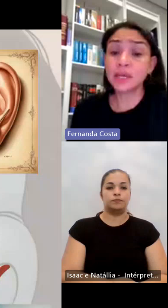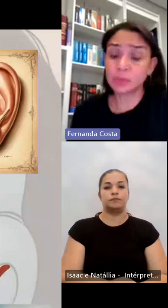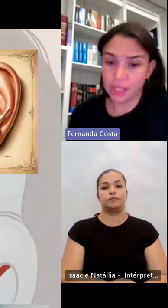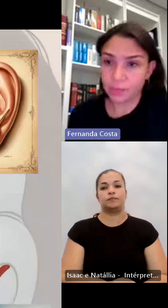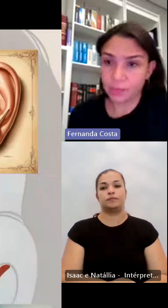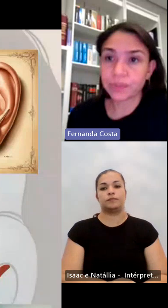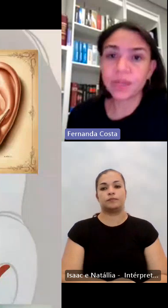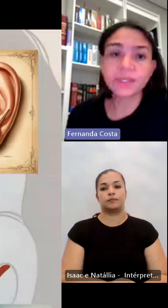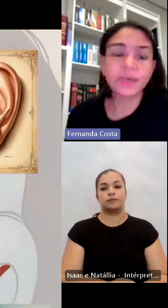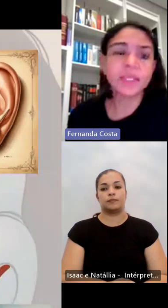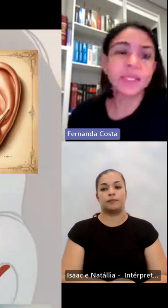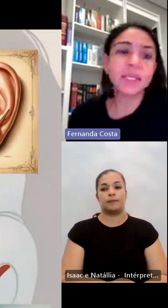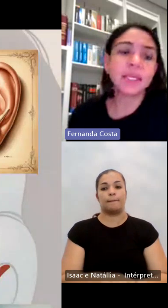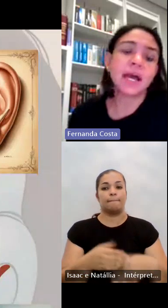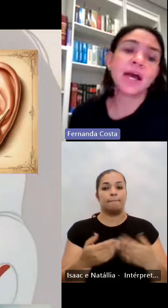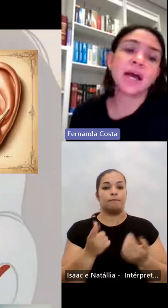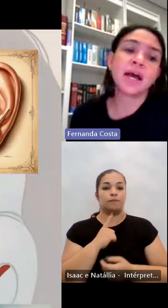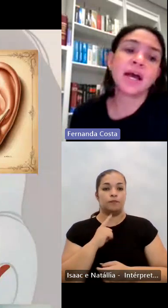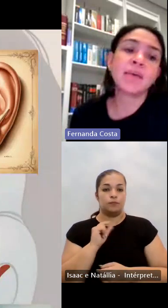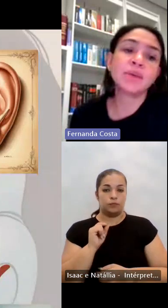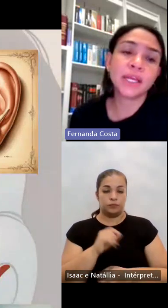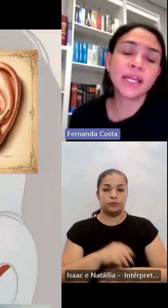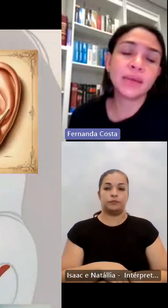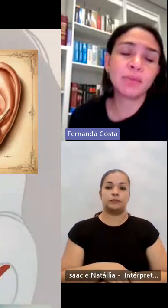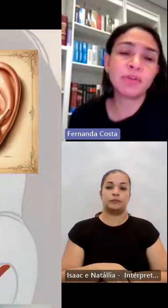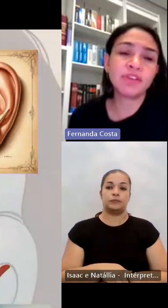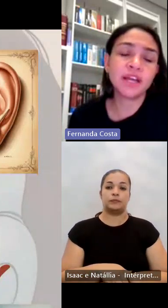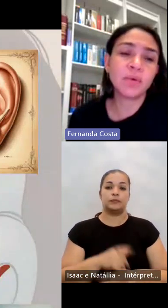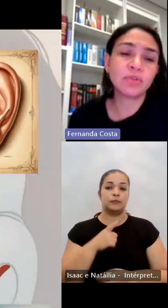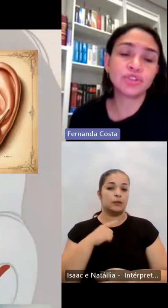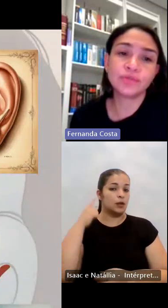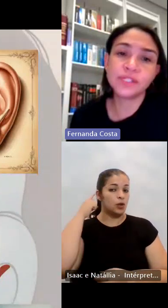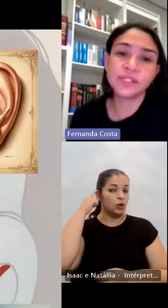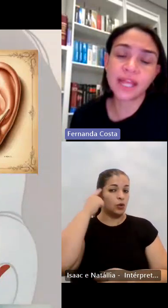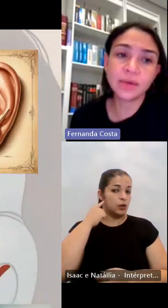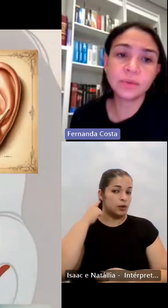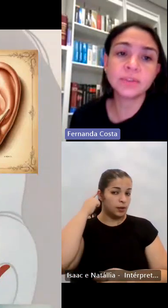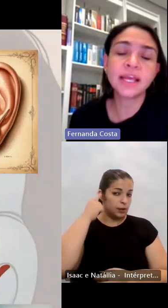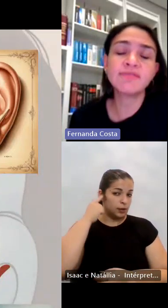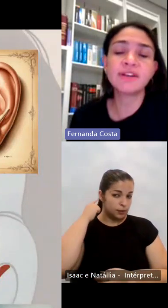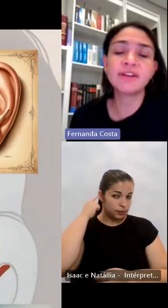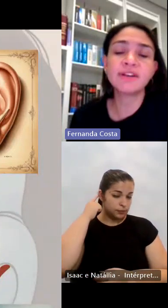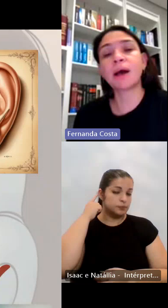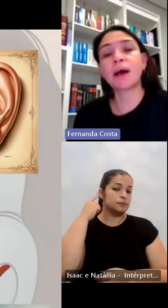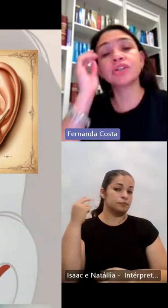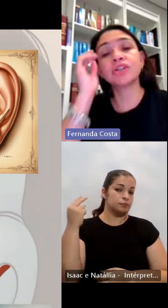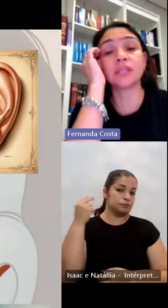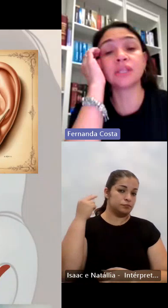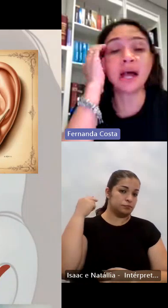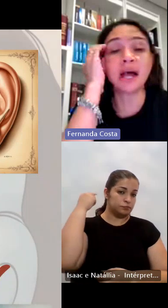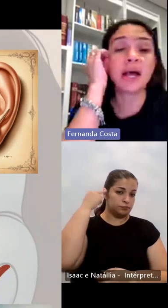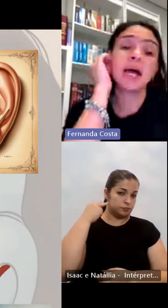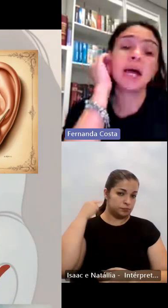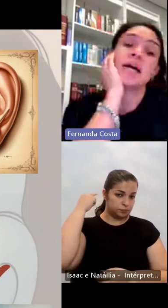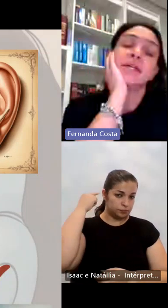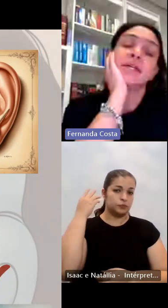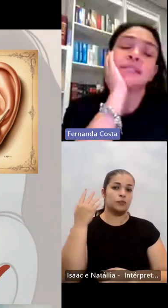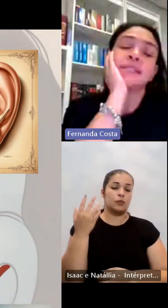Então, o que eu tenho? Eu tenho aqui a minha orelha, meu povilhão auditivo externo, né, fazendo parte da